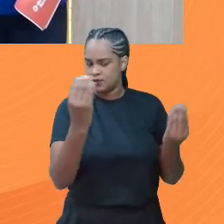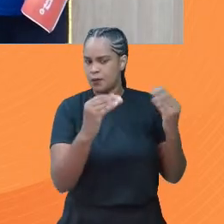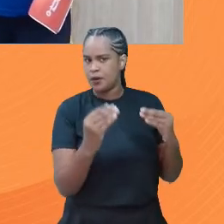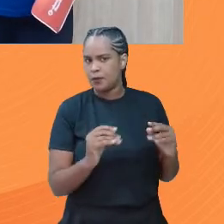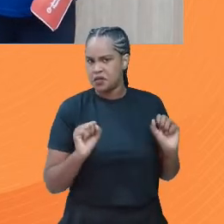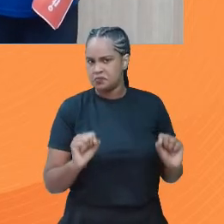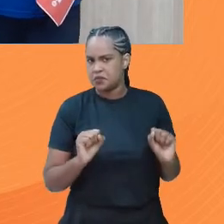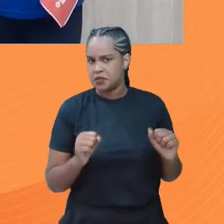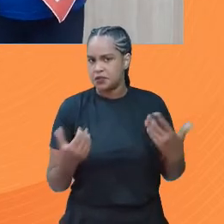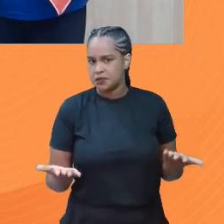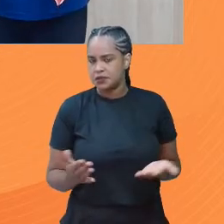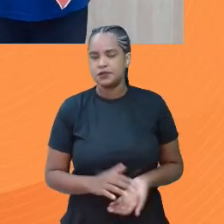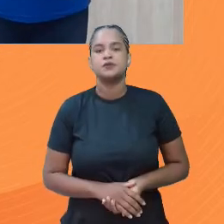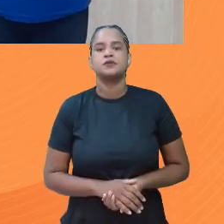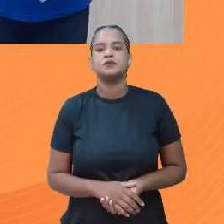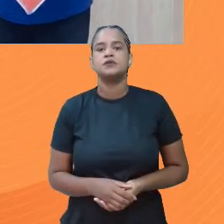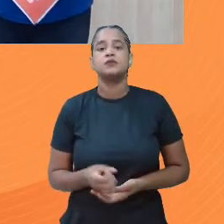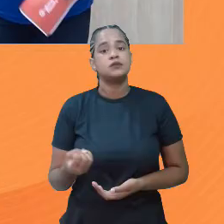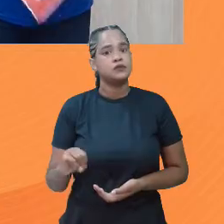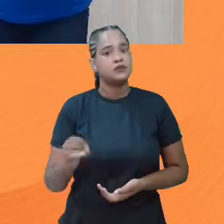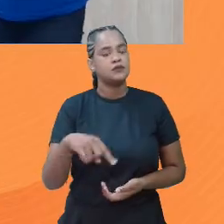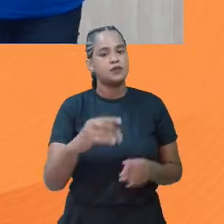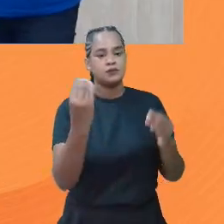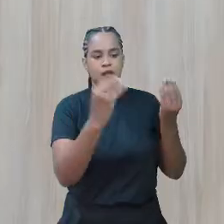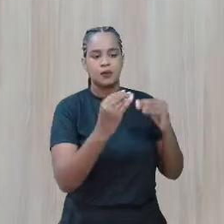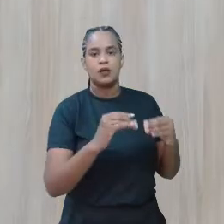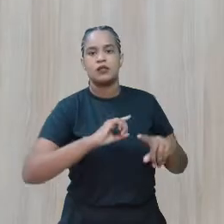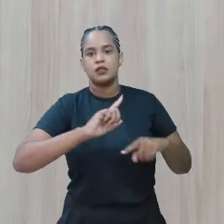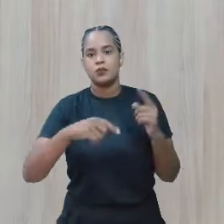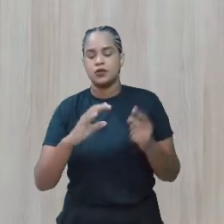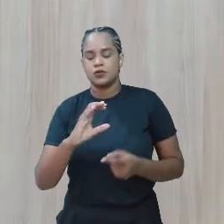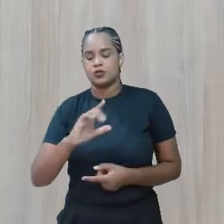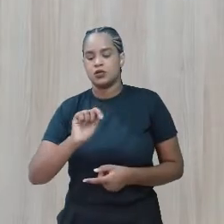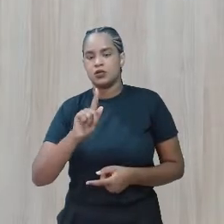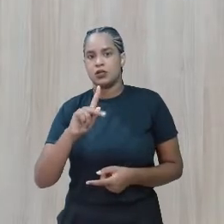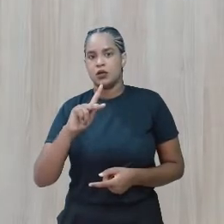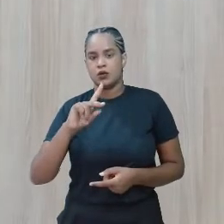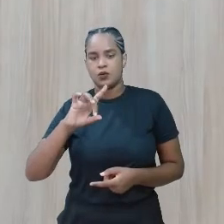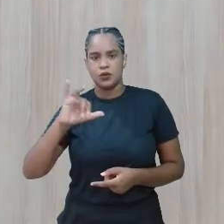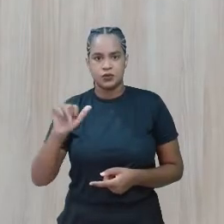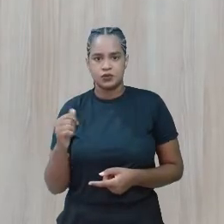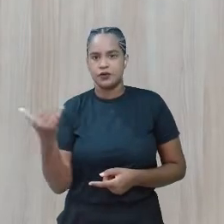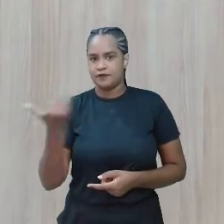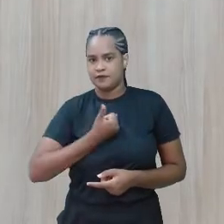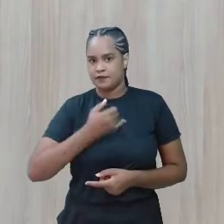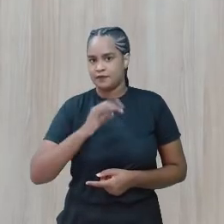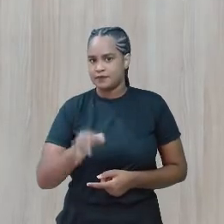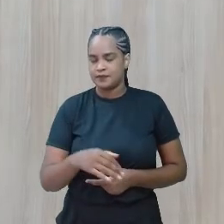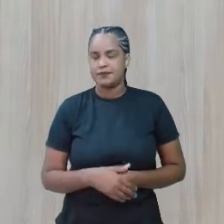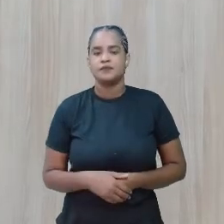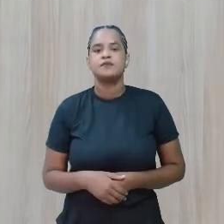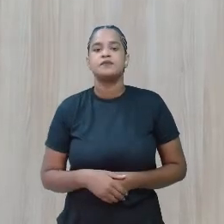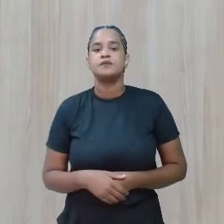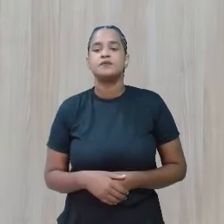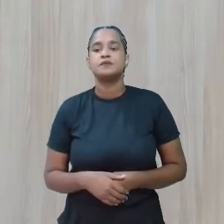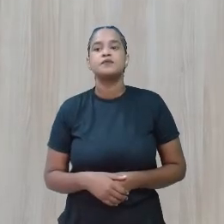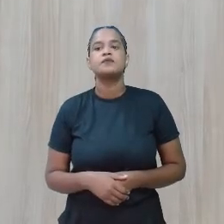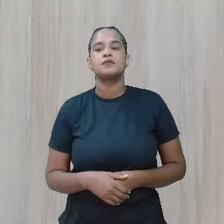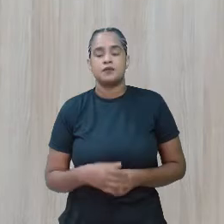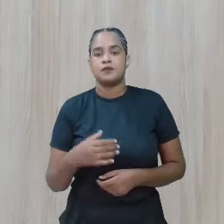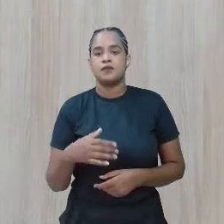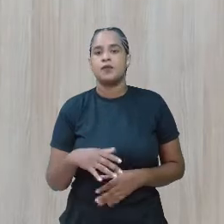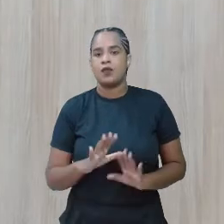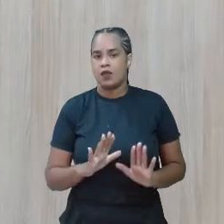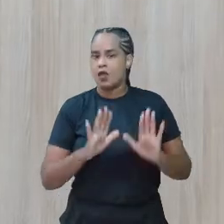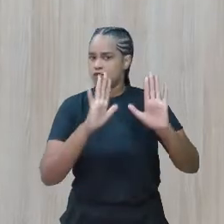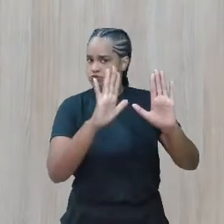colocar. Vamos ver aí se vão colocar. E a professora Cláudia, quando eles colocarem, eles vão me dizer aí, né, que seria. Mas eu vou conversar,